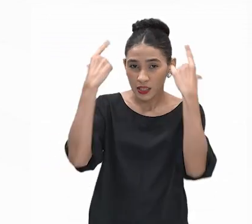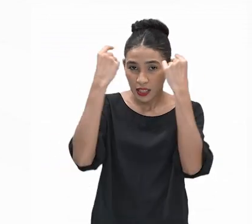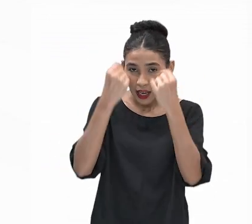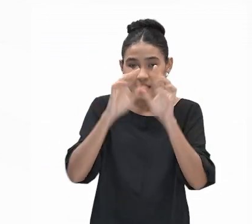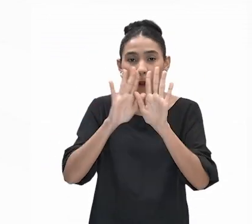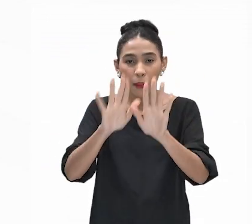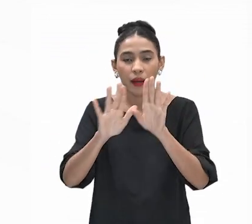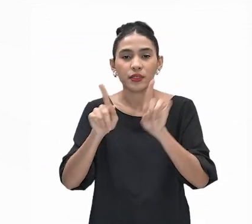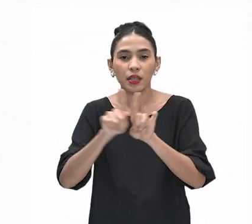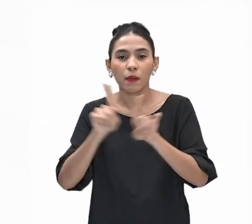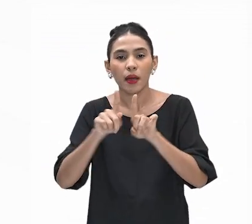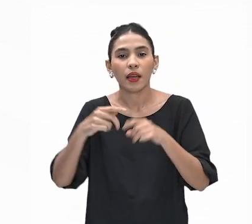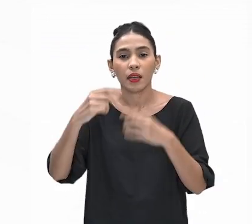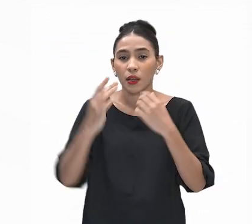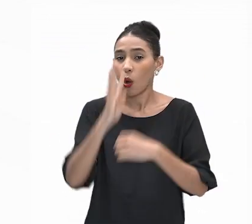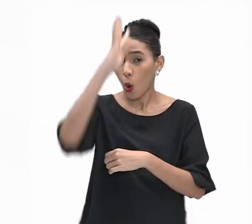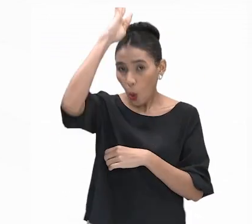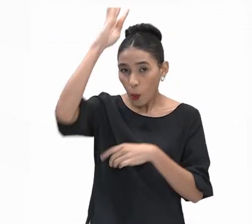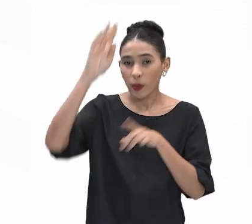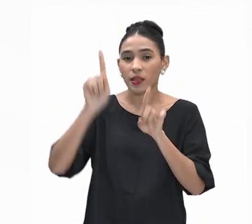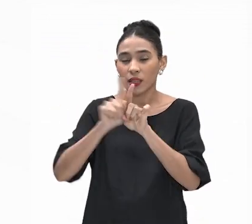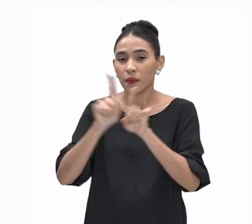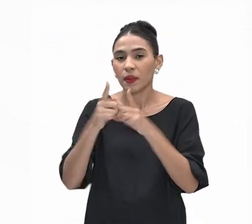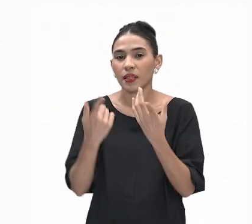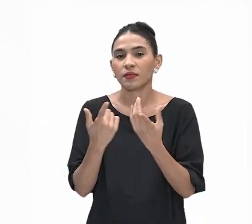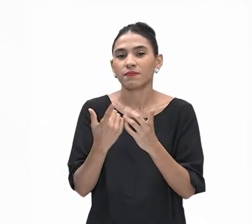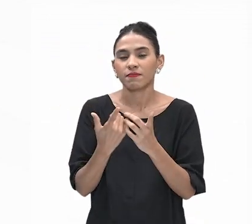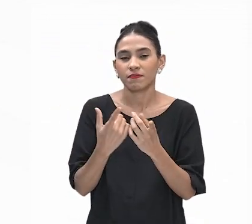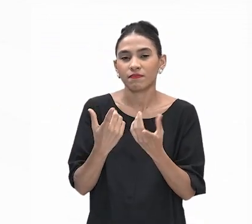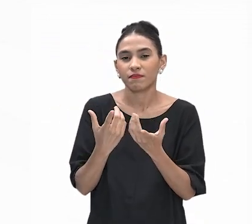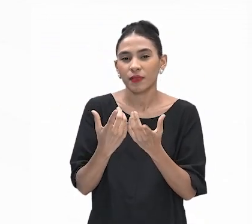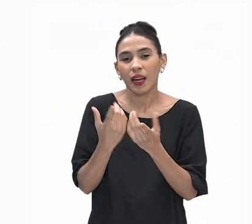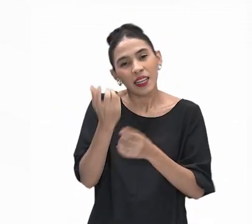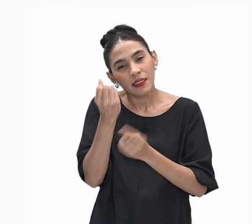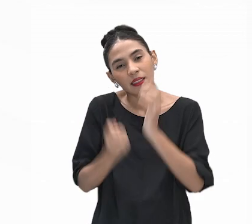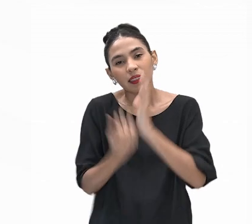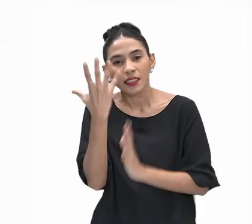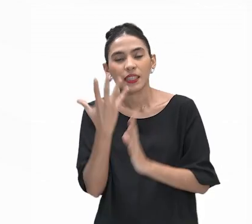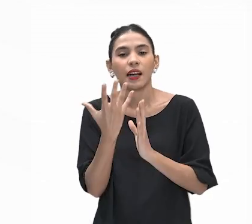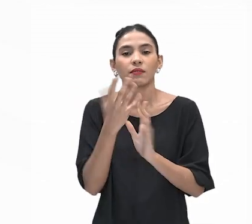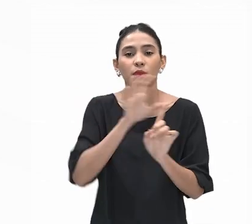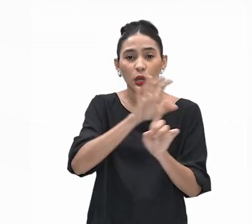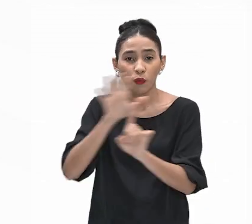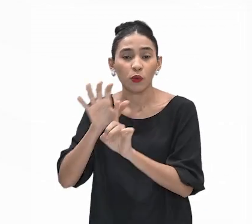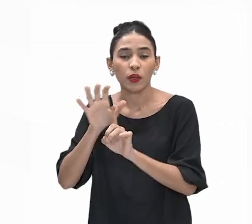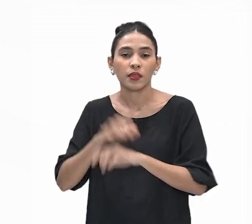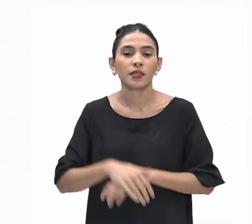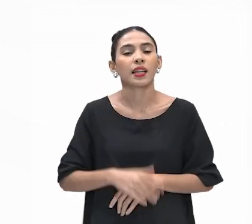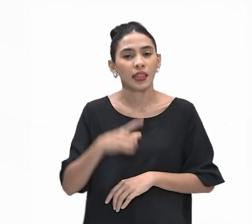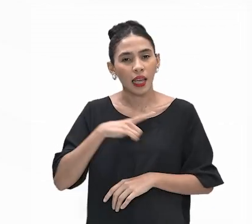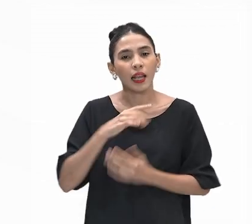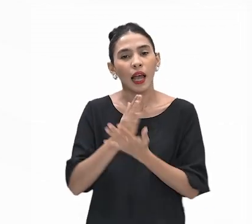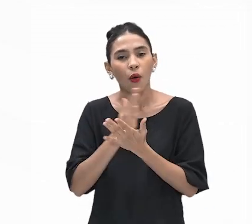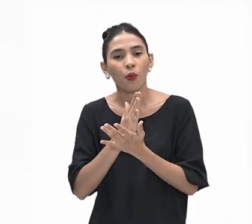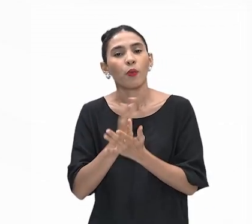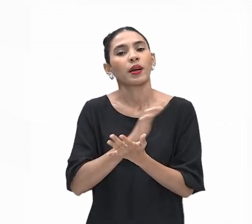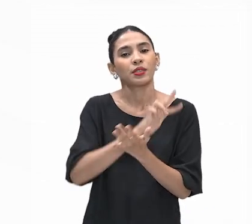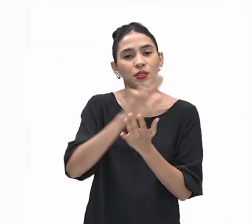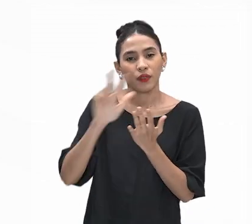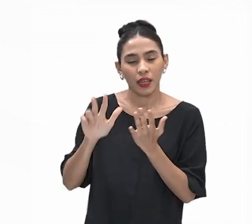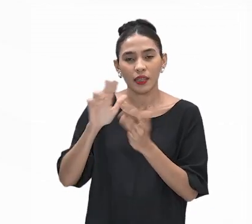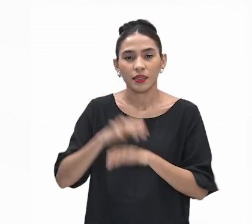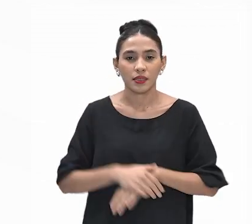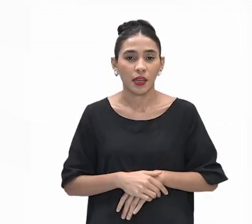sua, né, influência no teatro grego. Mas vai ter uma diferencial. Ele já vai ter um